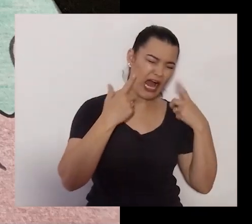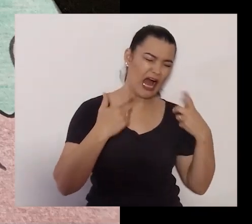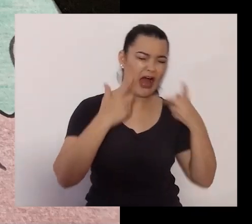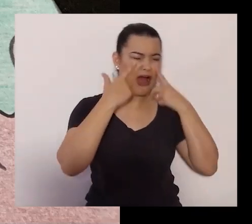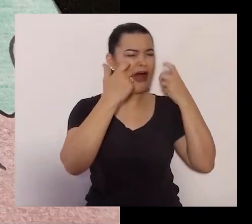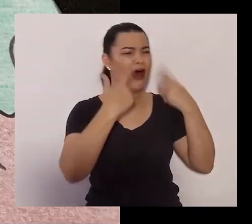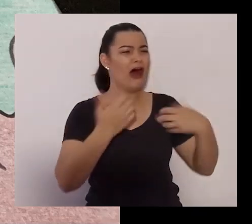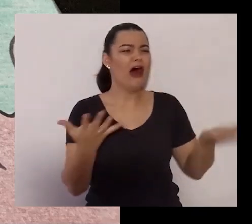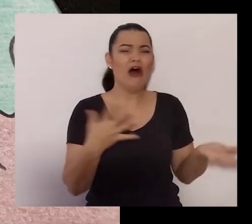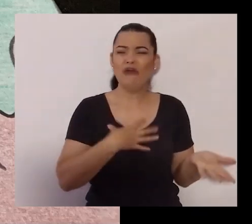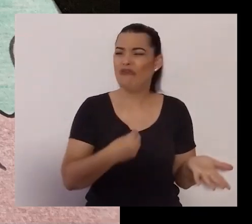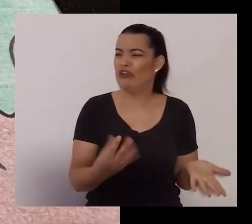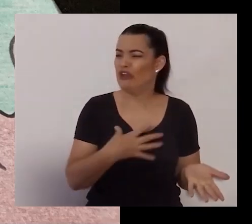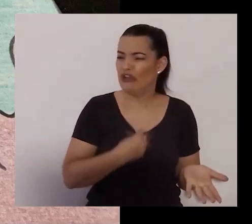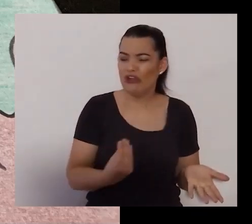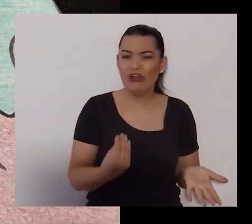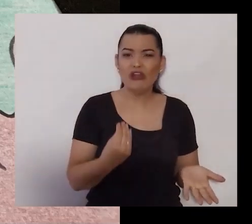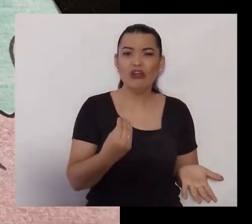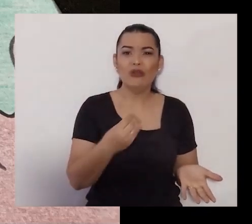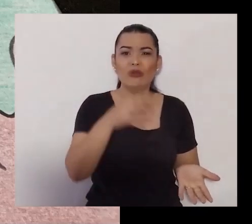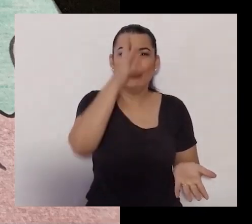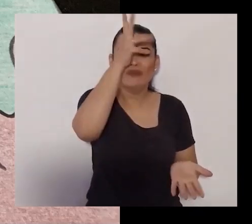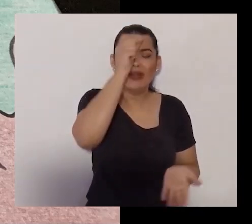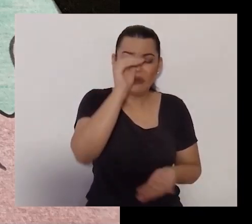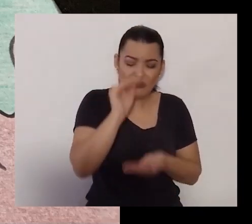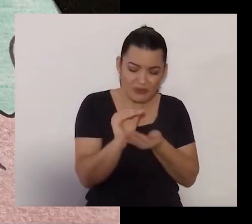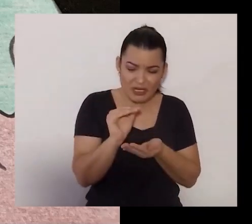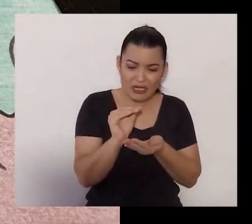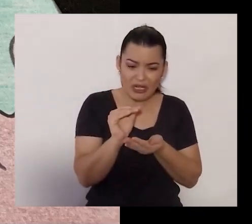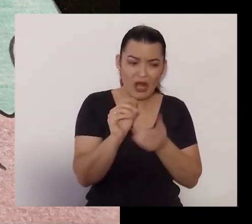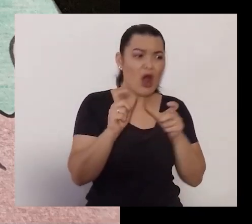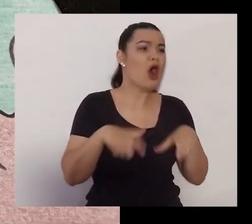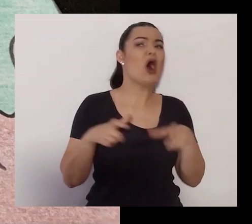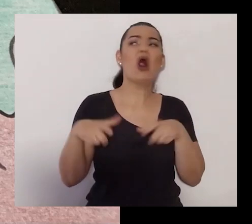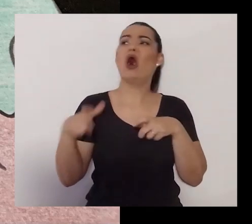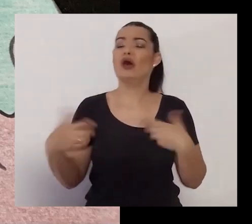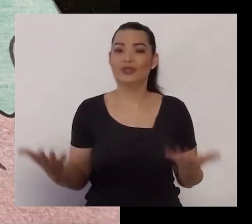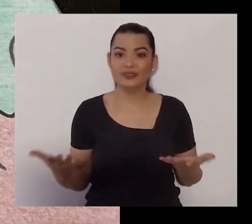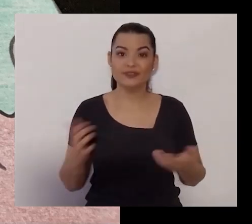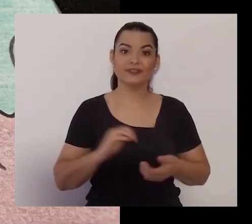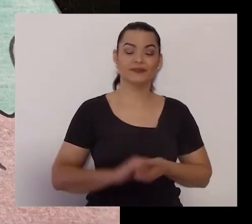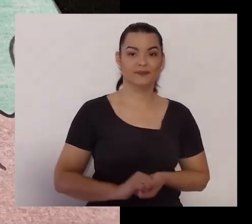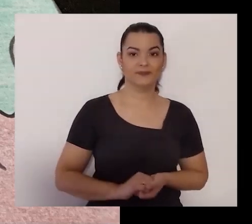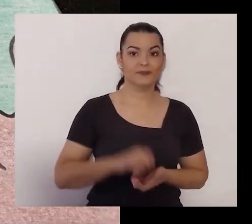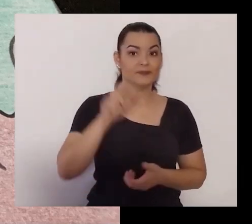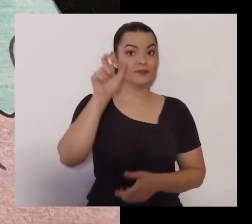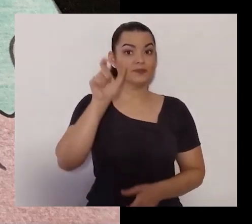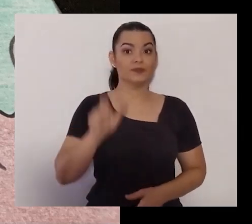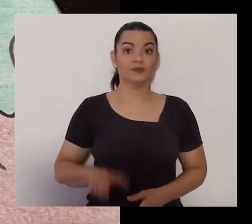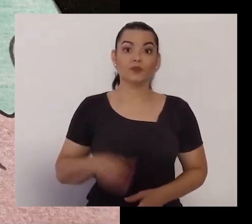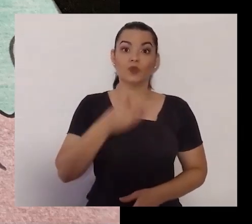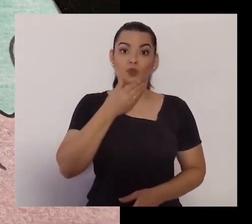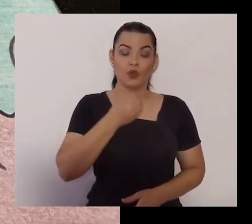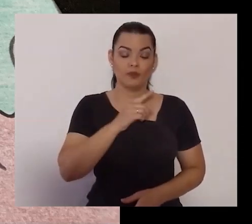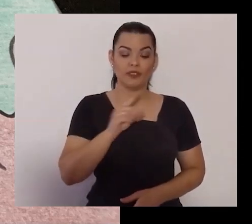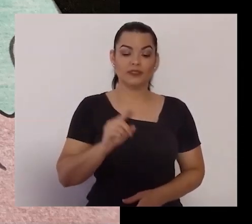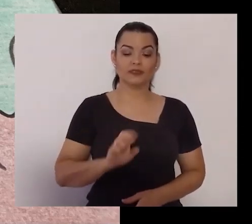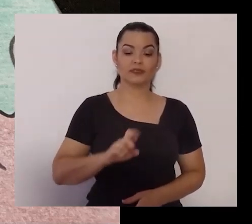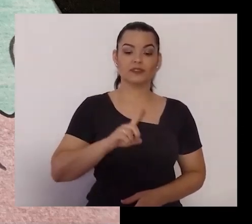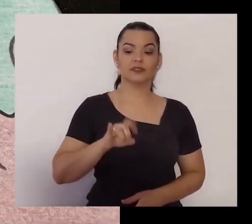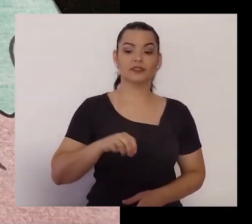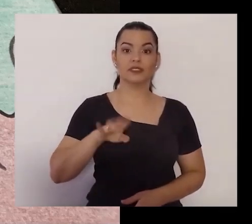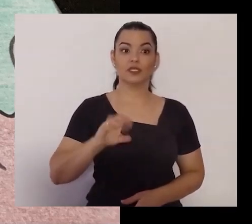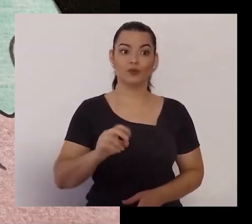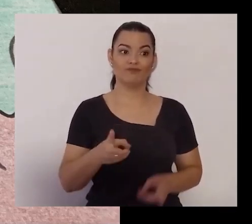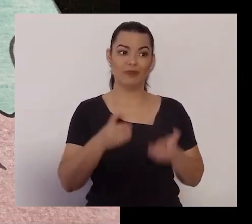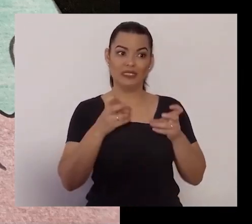chorar. Cadê os meus pintinhos que estavam aqui? Seu Zezinho, vendo o desespero da dona Galinha,